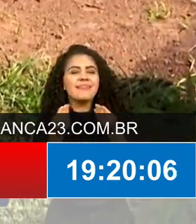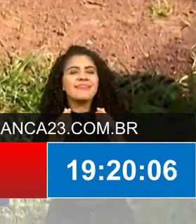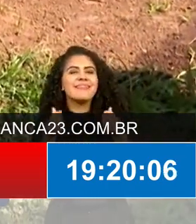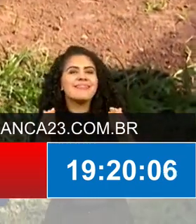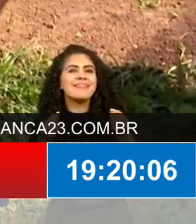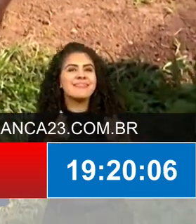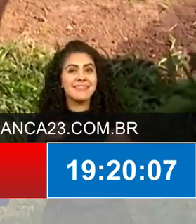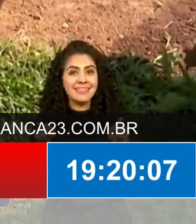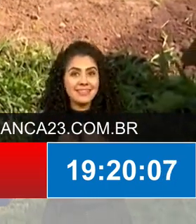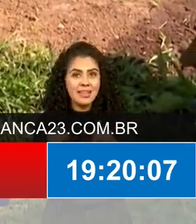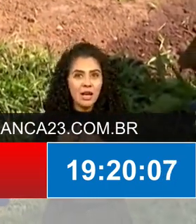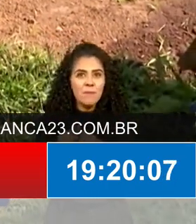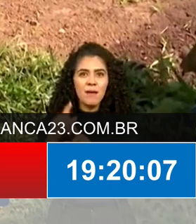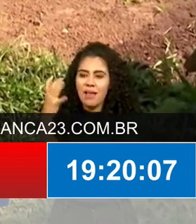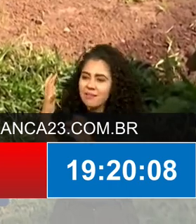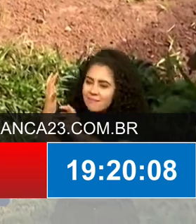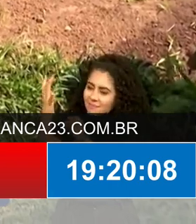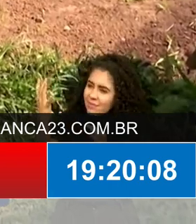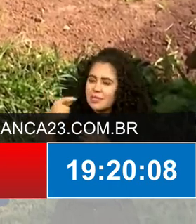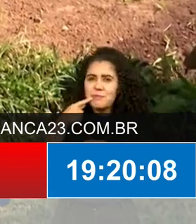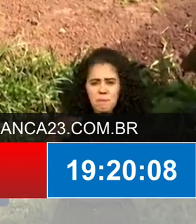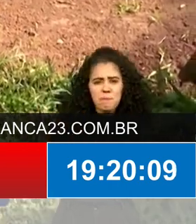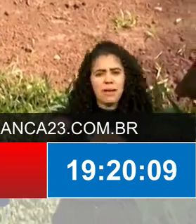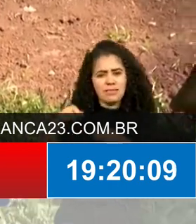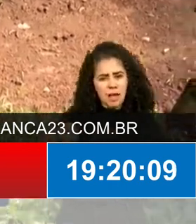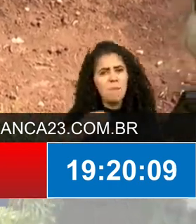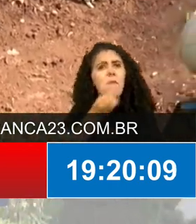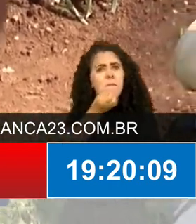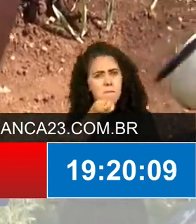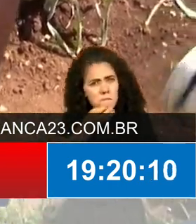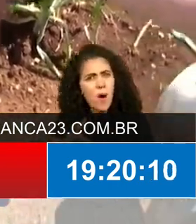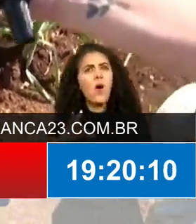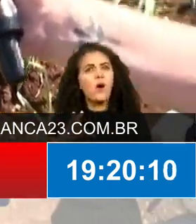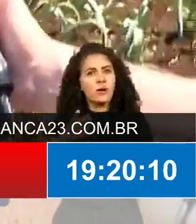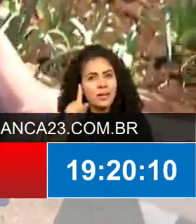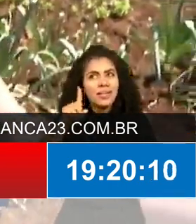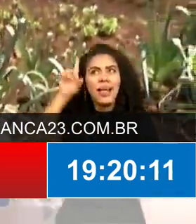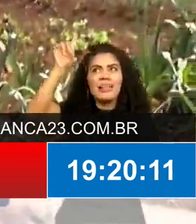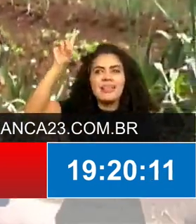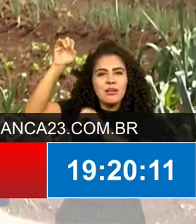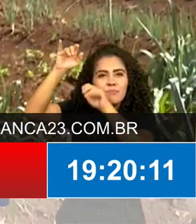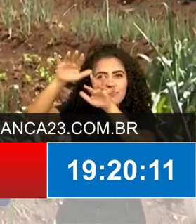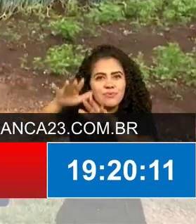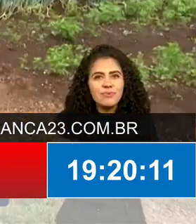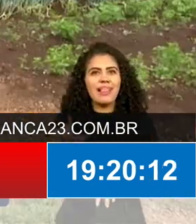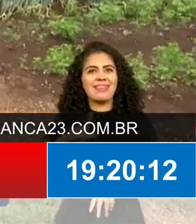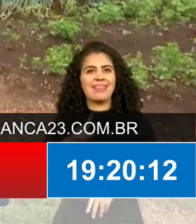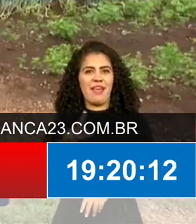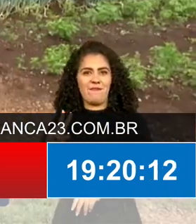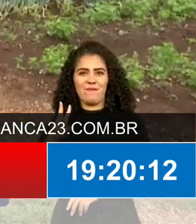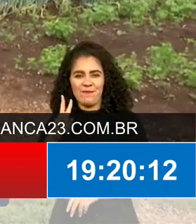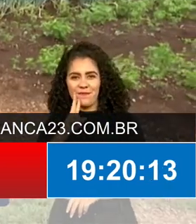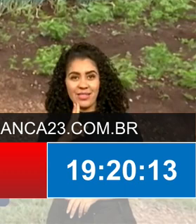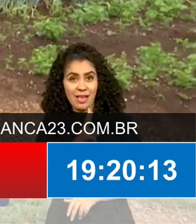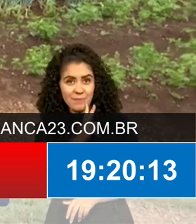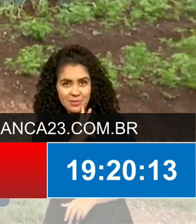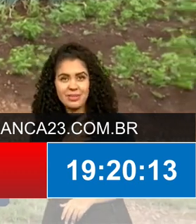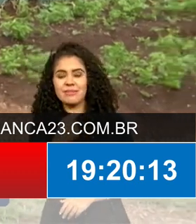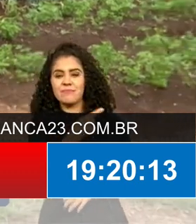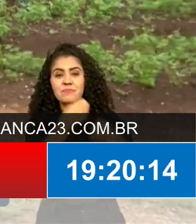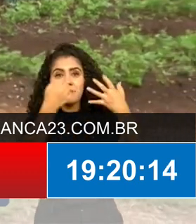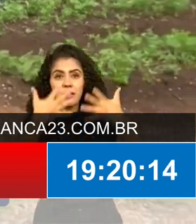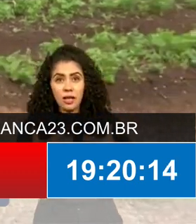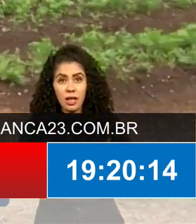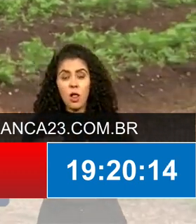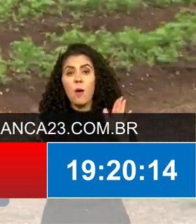Que até o galho campino conhece que a planta é boa. Que a planta que Deus agoa, ela contém mais vitamina. Esta horta aqui na zona